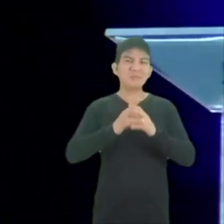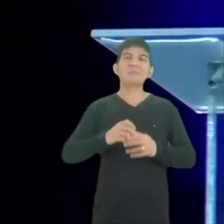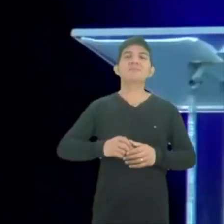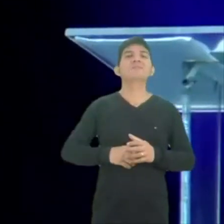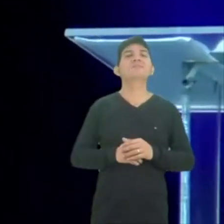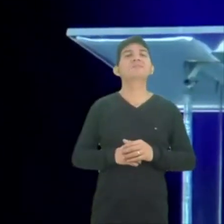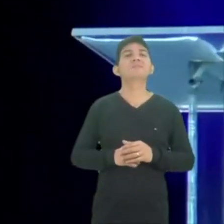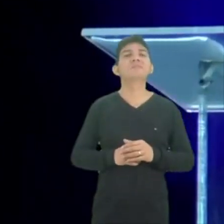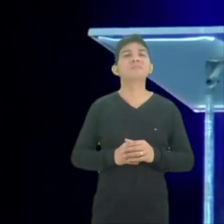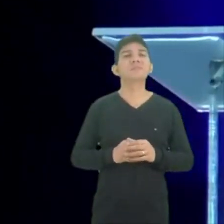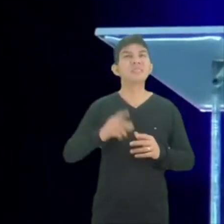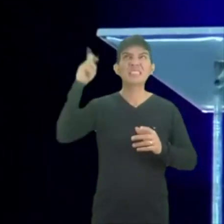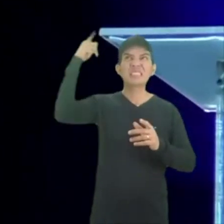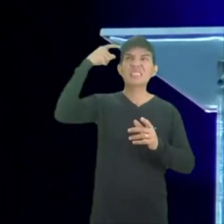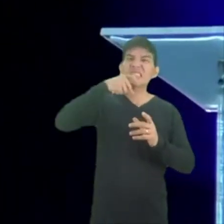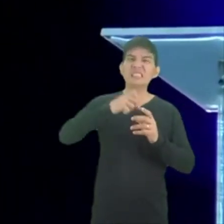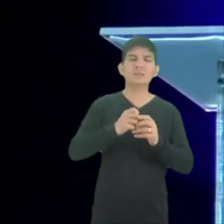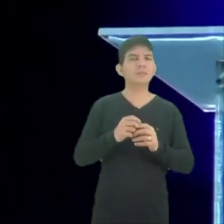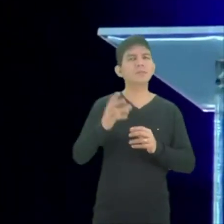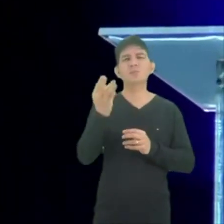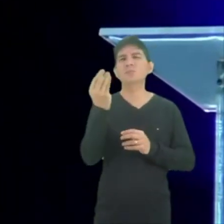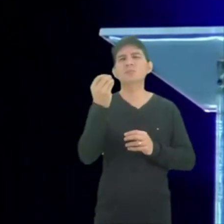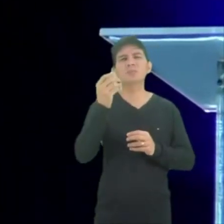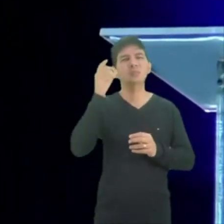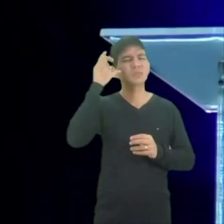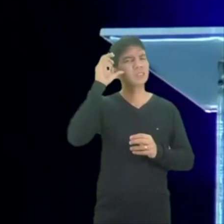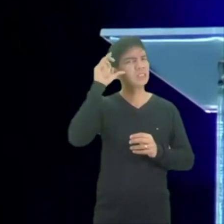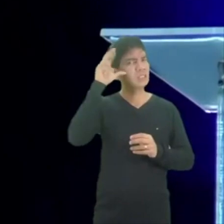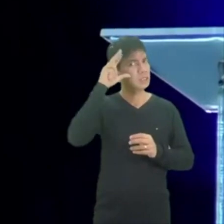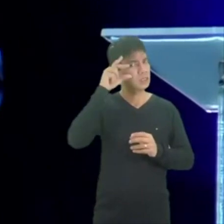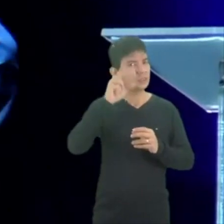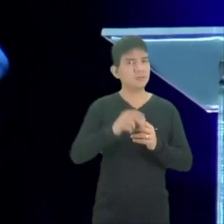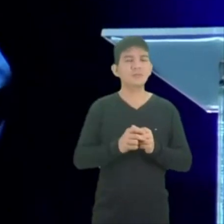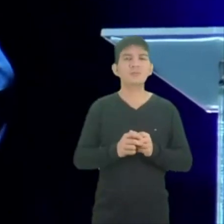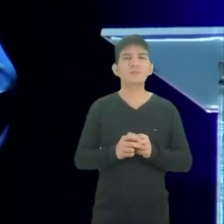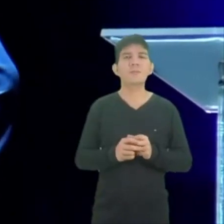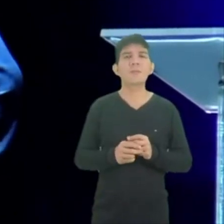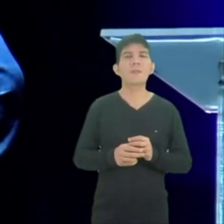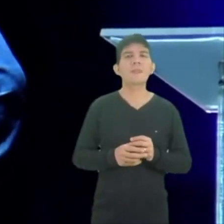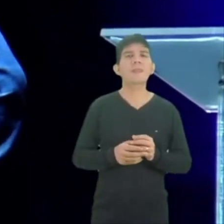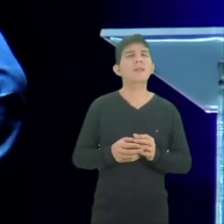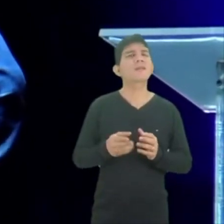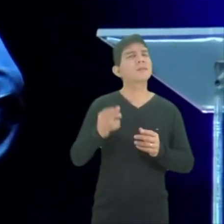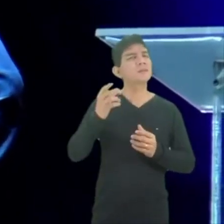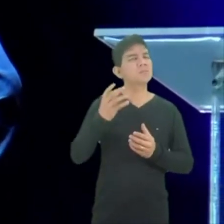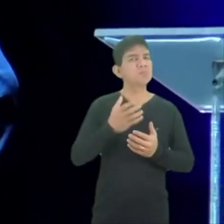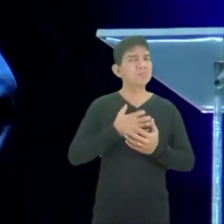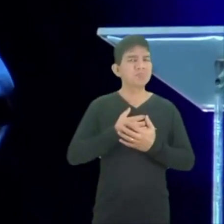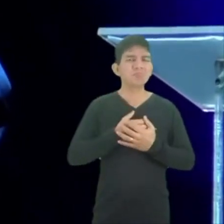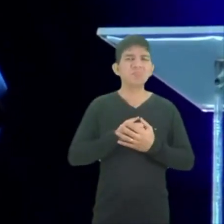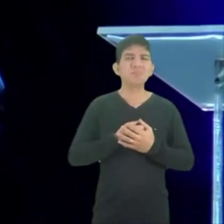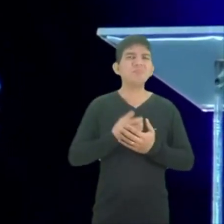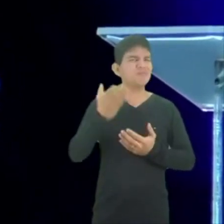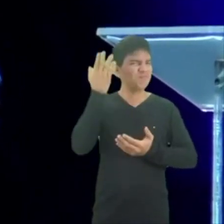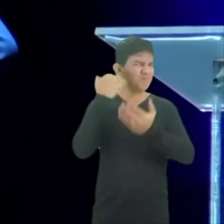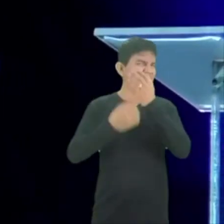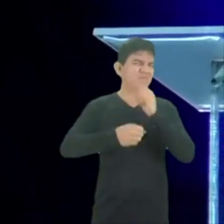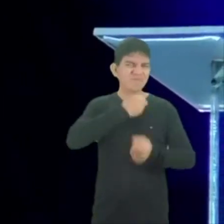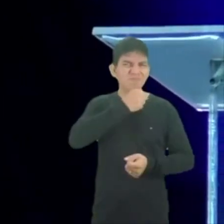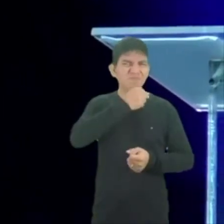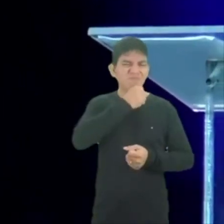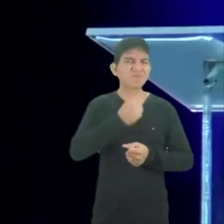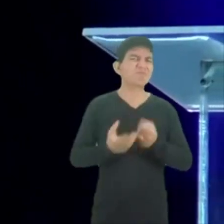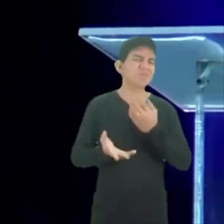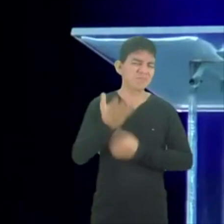gente assistiu esse filme. Olha, meu Deus do céu. Esse filme é antigo, é? Meu Deus, eu estou muito velho, né? Estou muito ultrapassado,